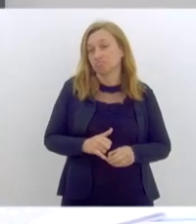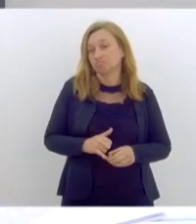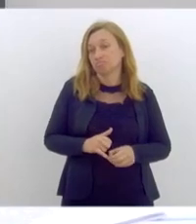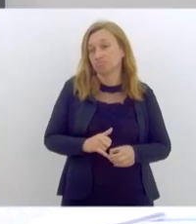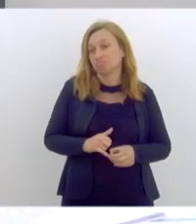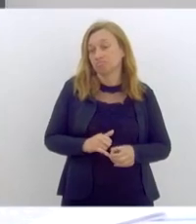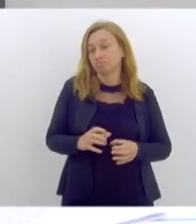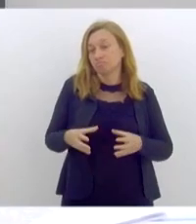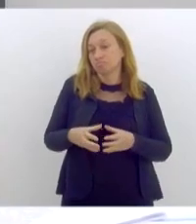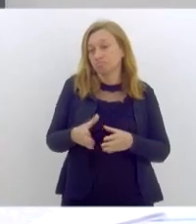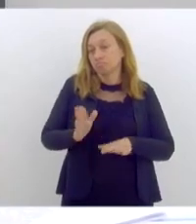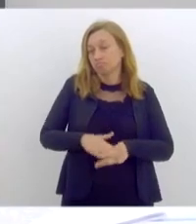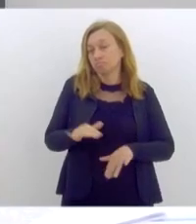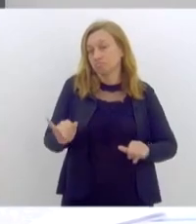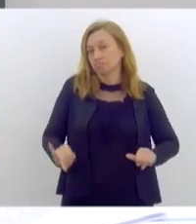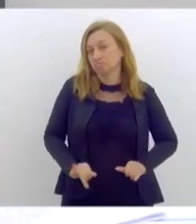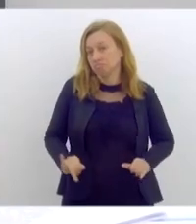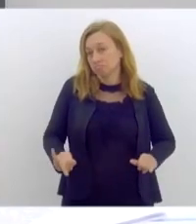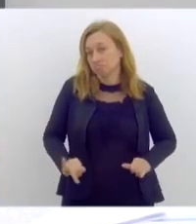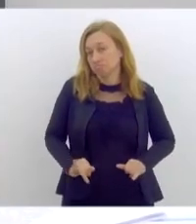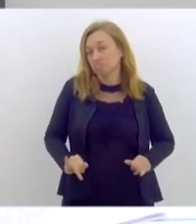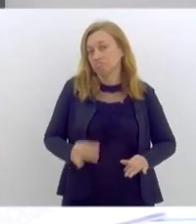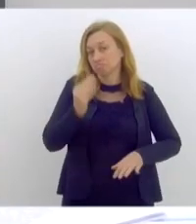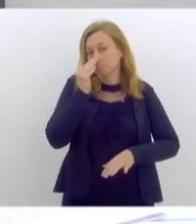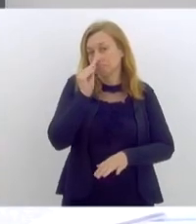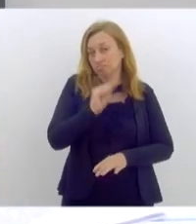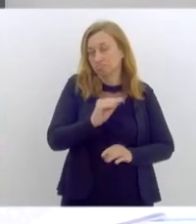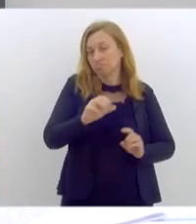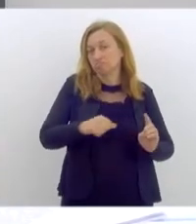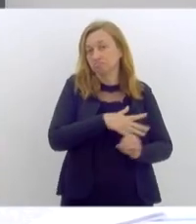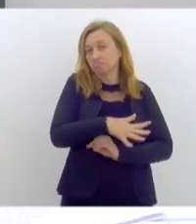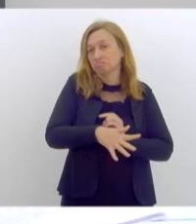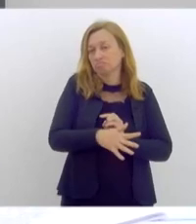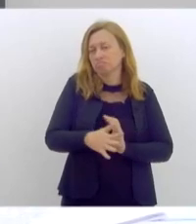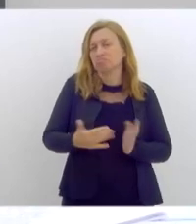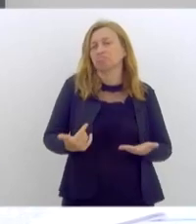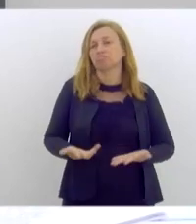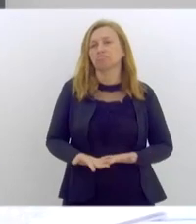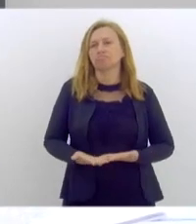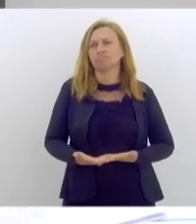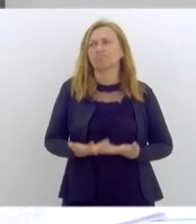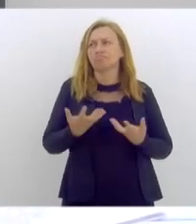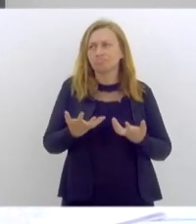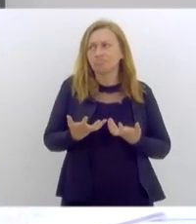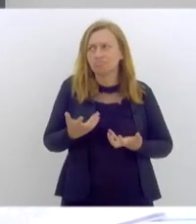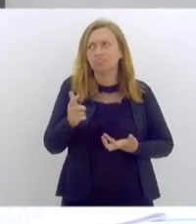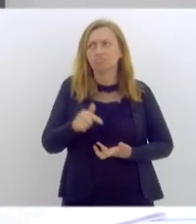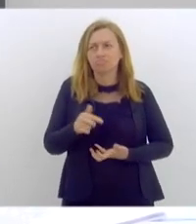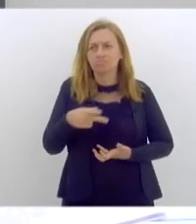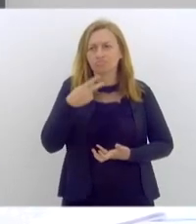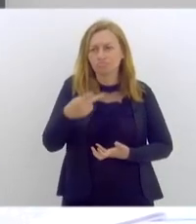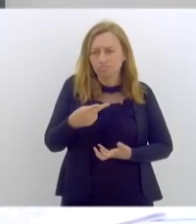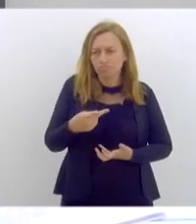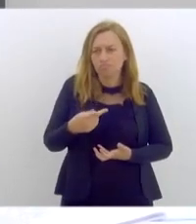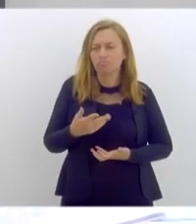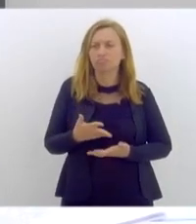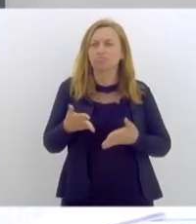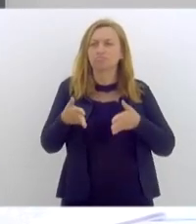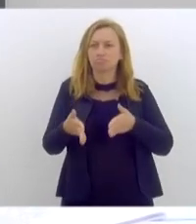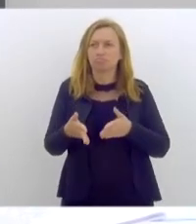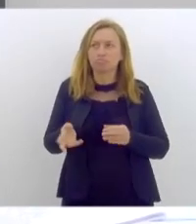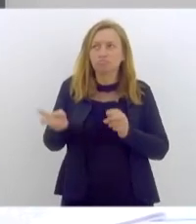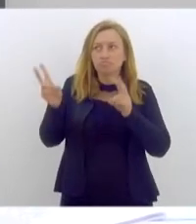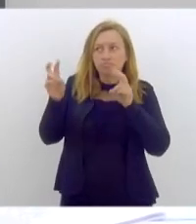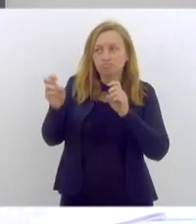sofrida e mais discriminada da sociedade o que eu não o que a gente tá querendo aqui um pouco em cima dessa